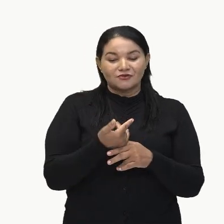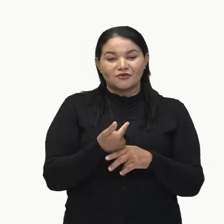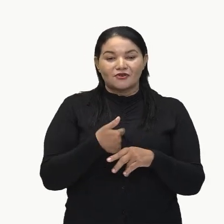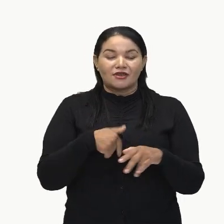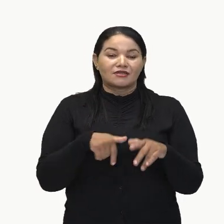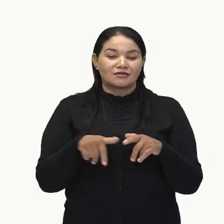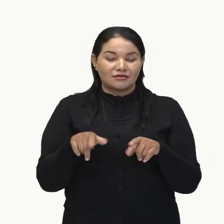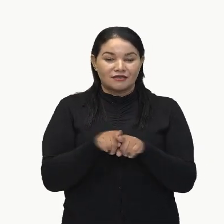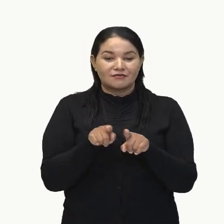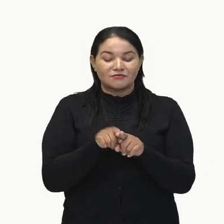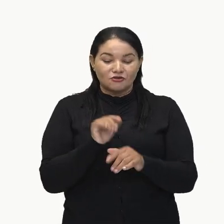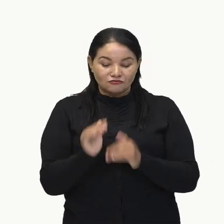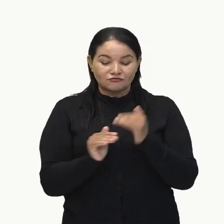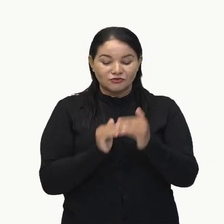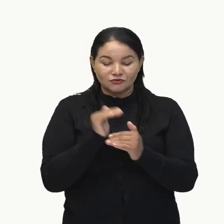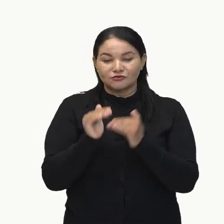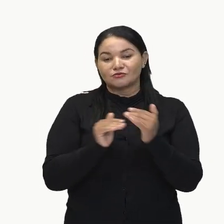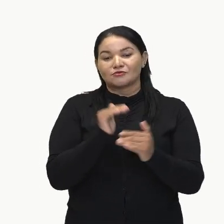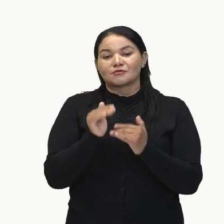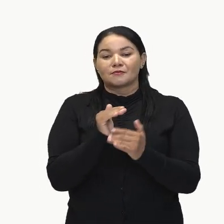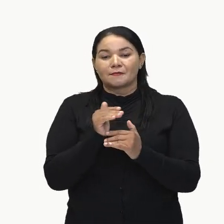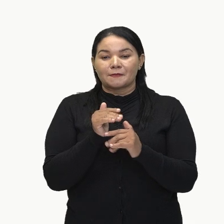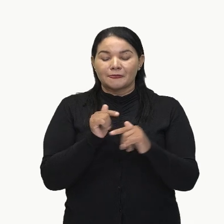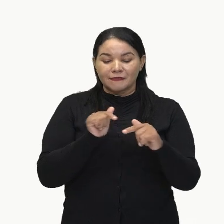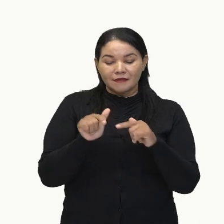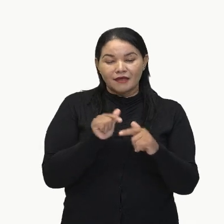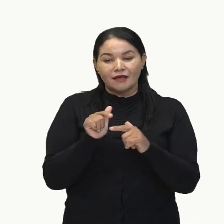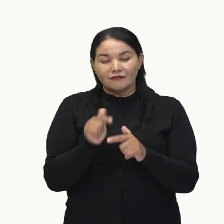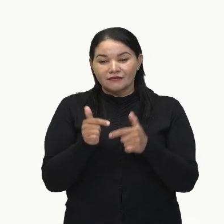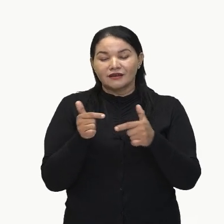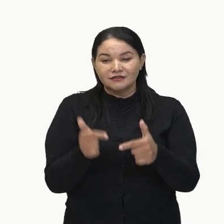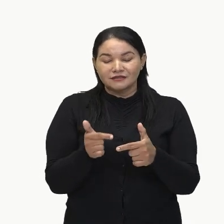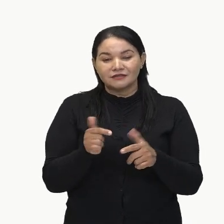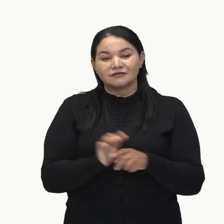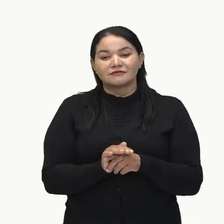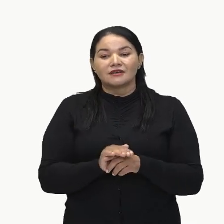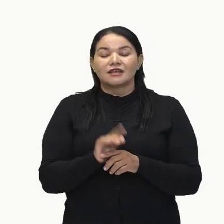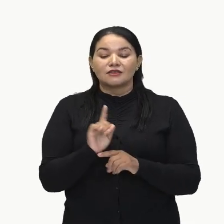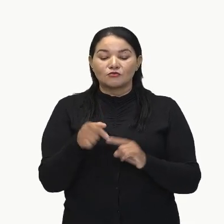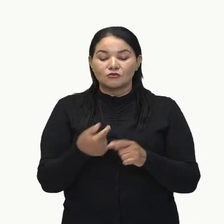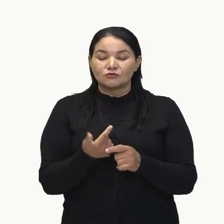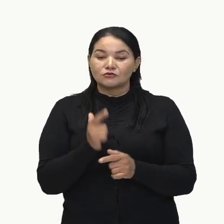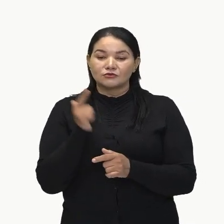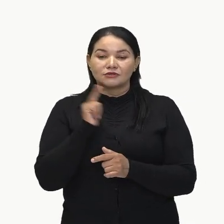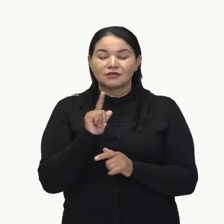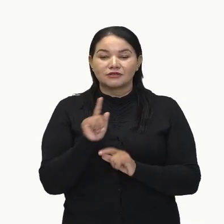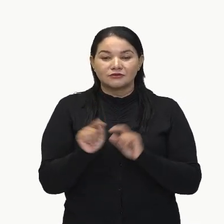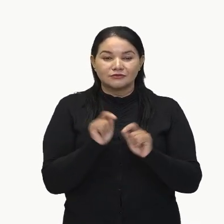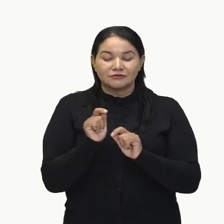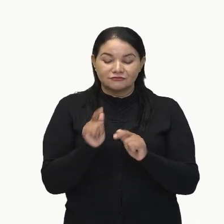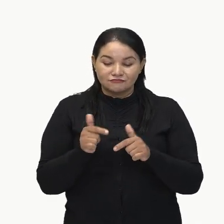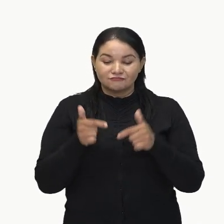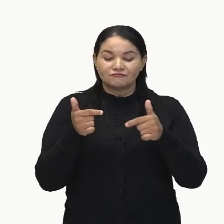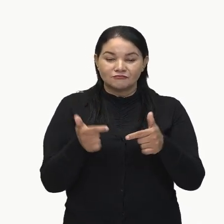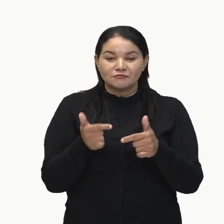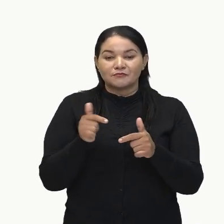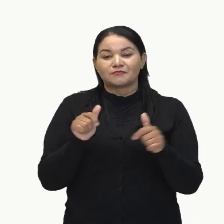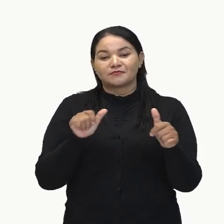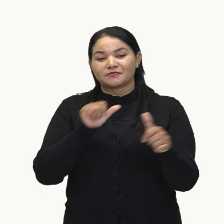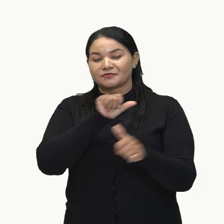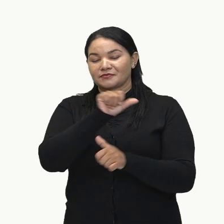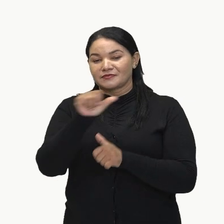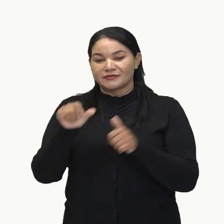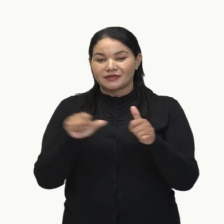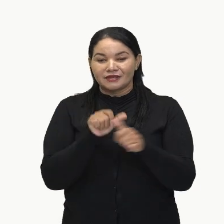vai avançando. Isso vai te levando a uma evolução. E esse corpo vai precisando passar